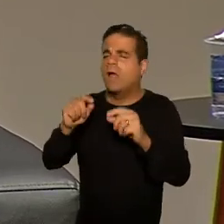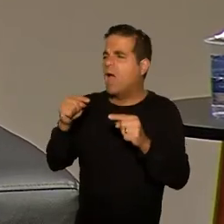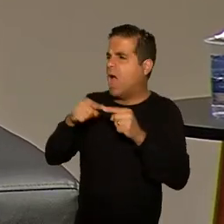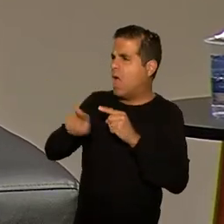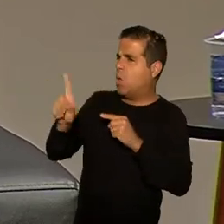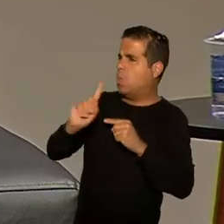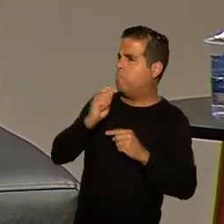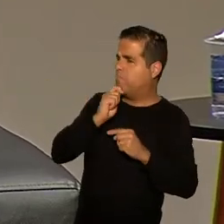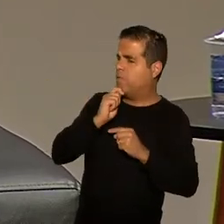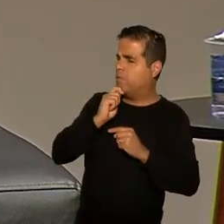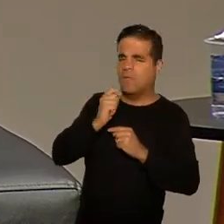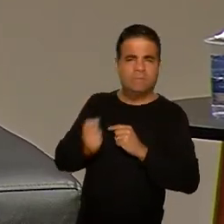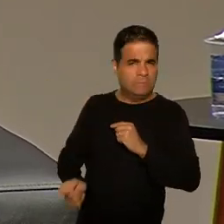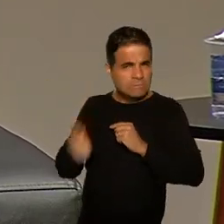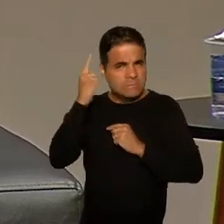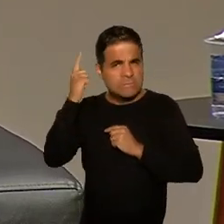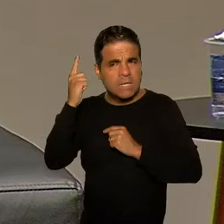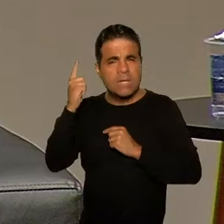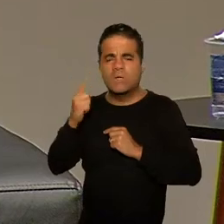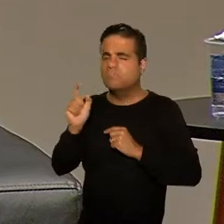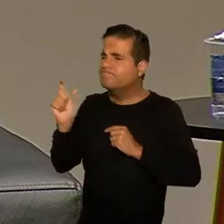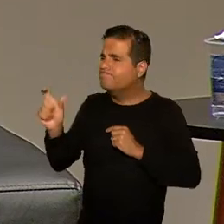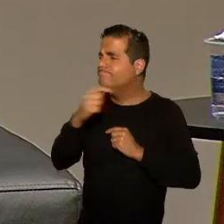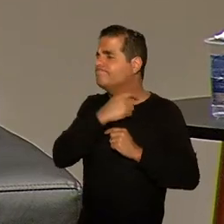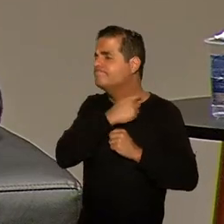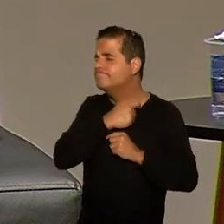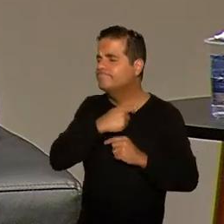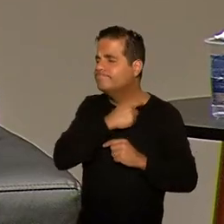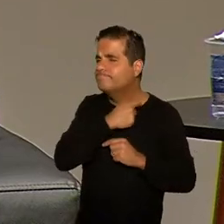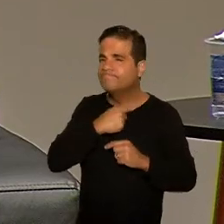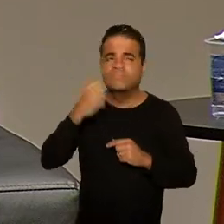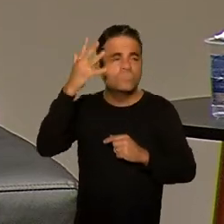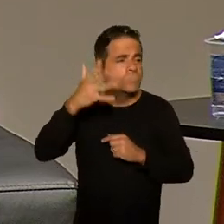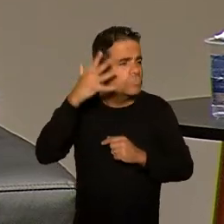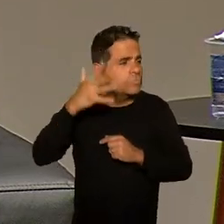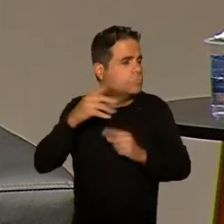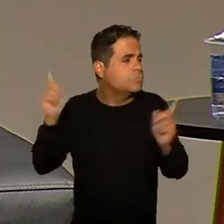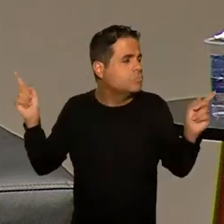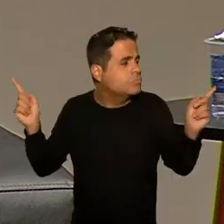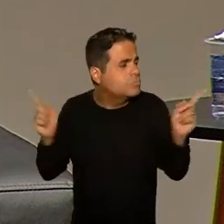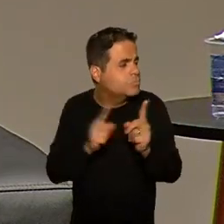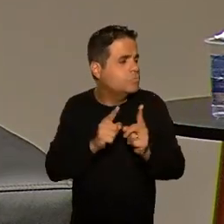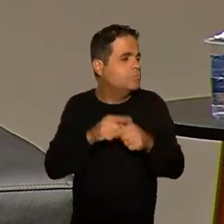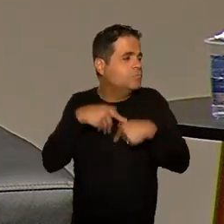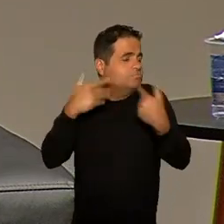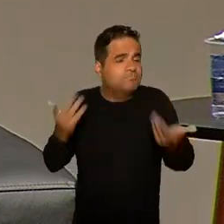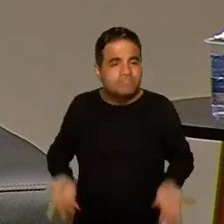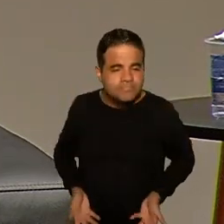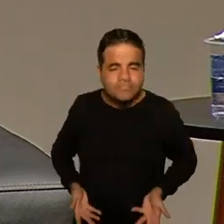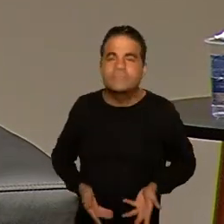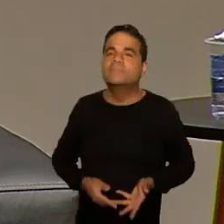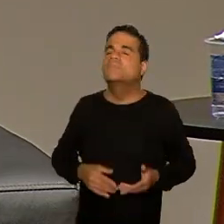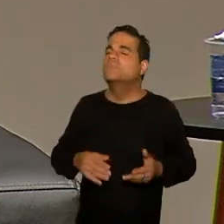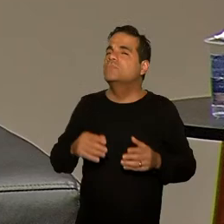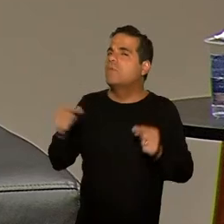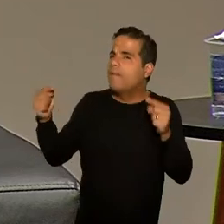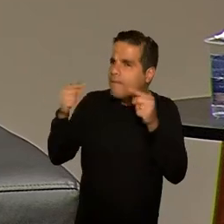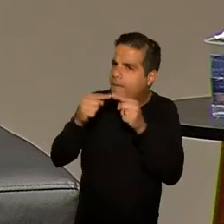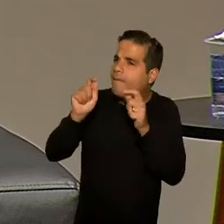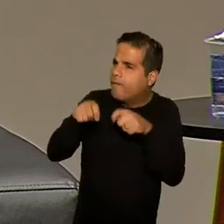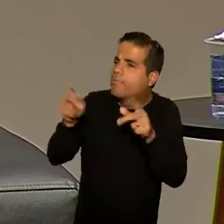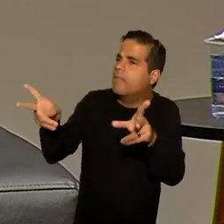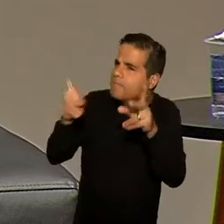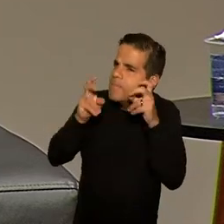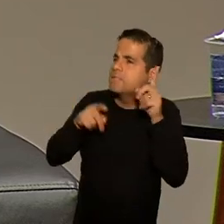não mas não é uma expressão oriunda de um de um discurso culto com tudo corresponde aquilo que ela